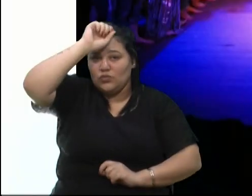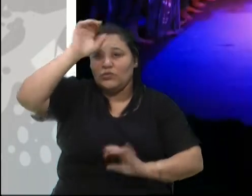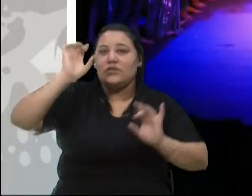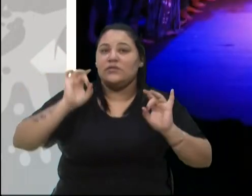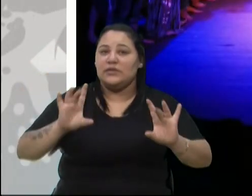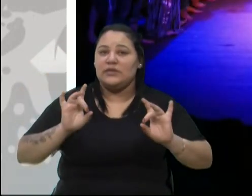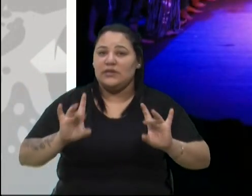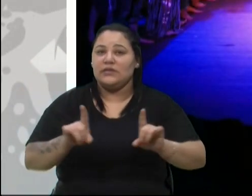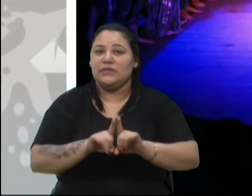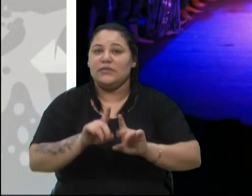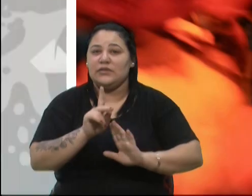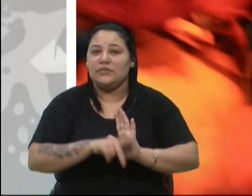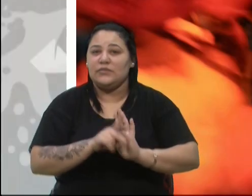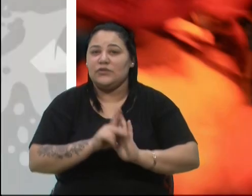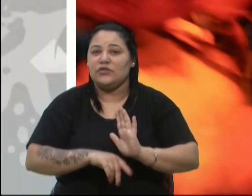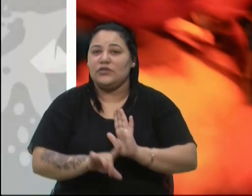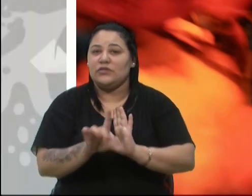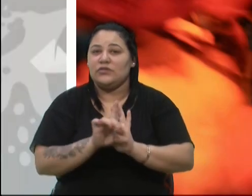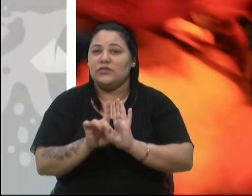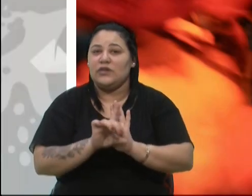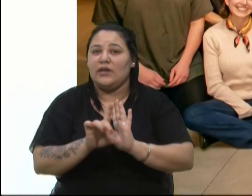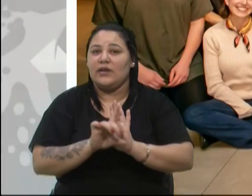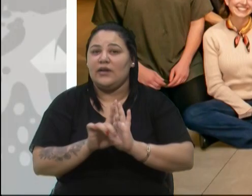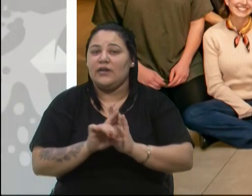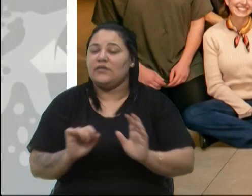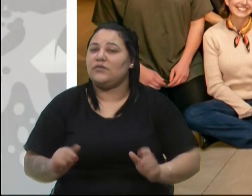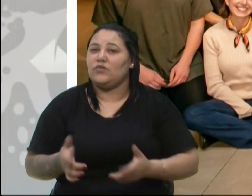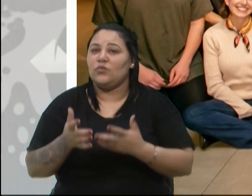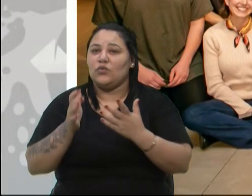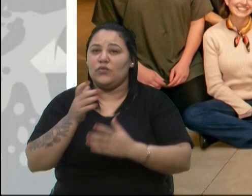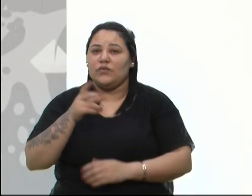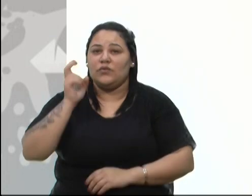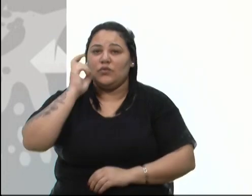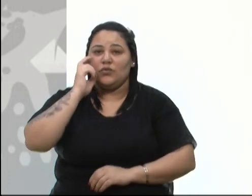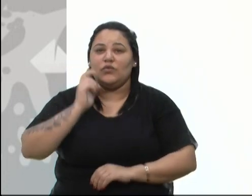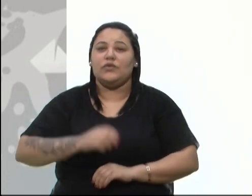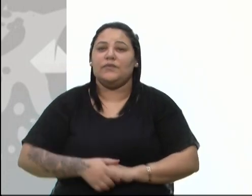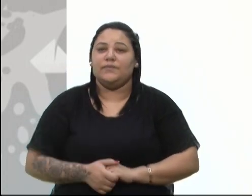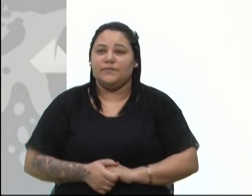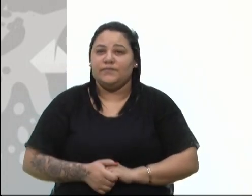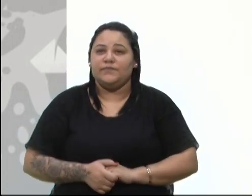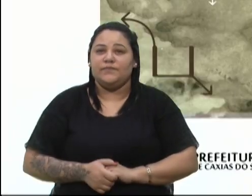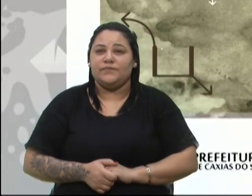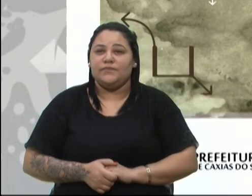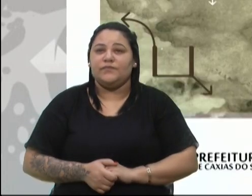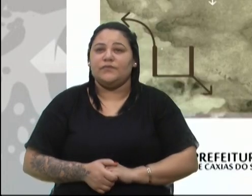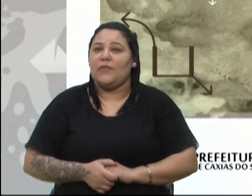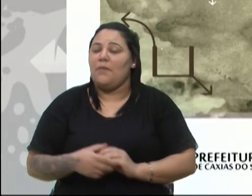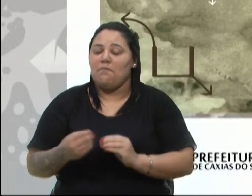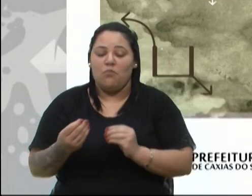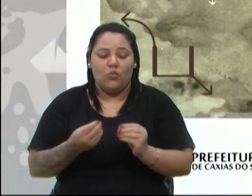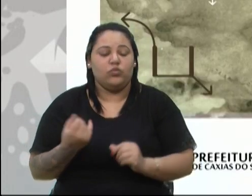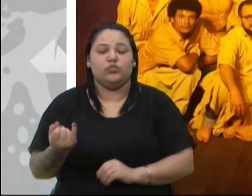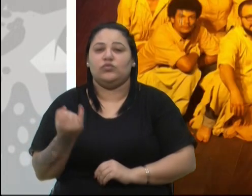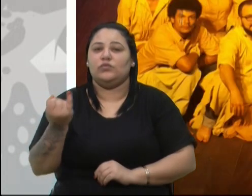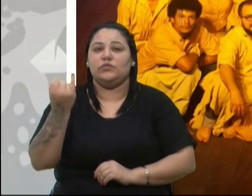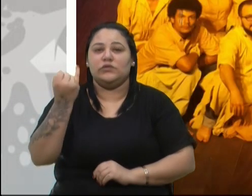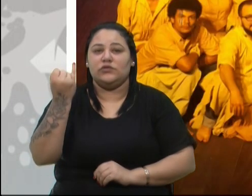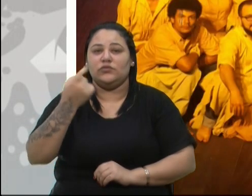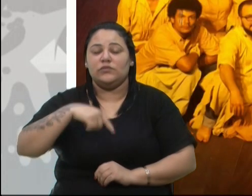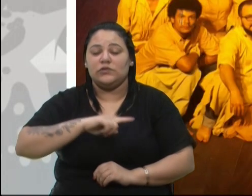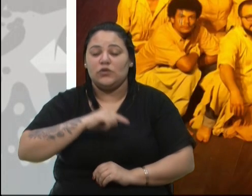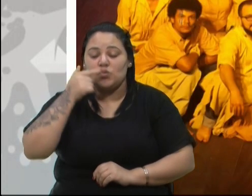especial, projetos de lei, projetos de incentivo à cultura. Eles foram e são cruciais para a gente